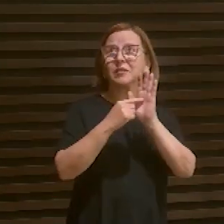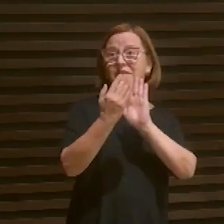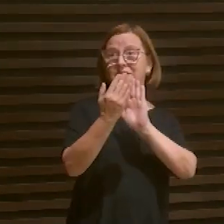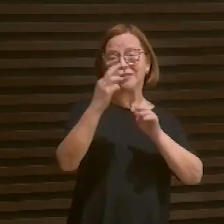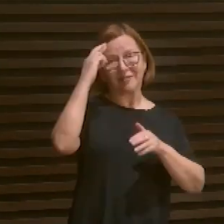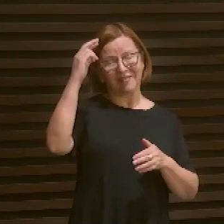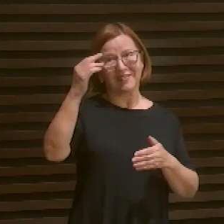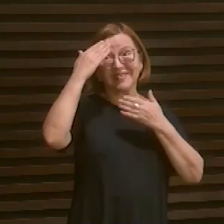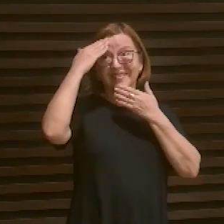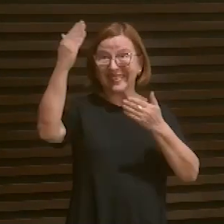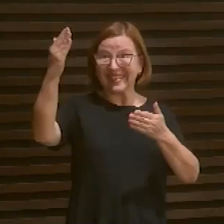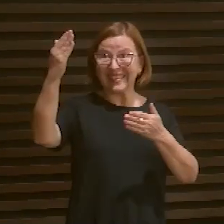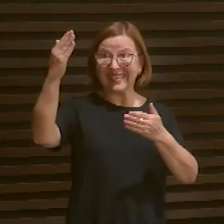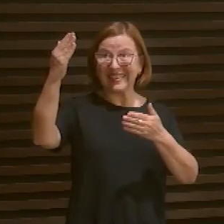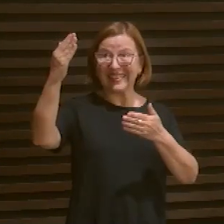fez morrer,